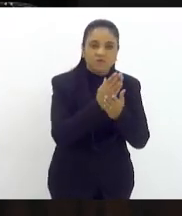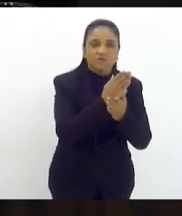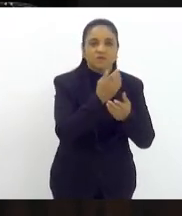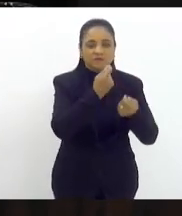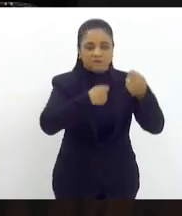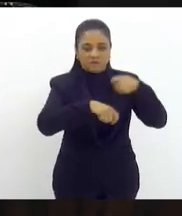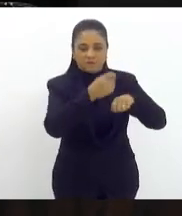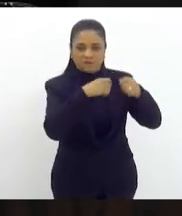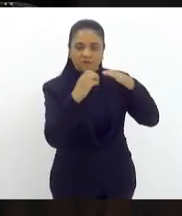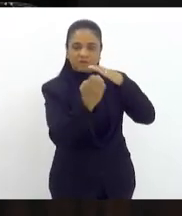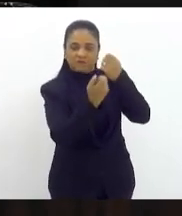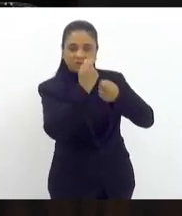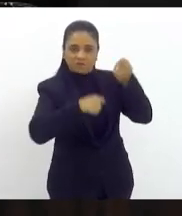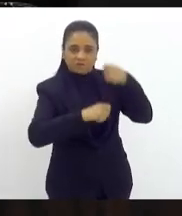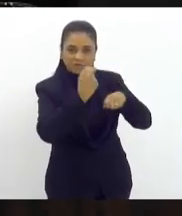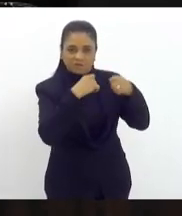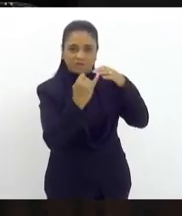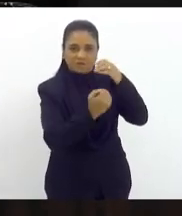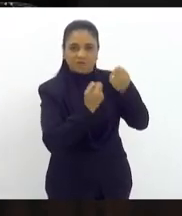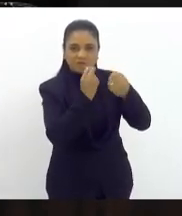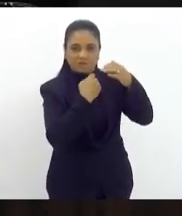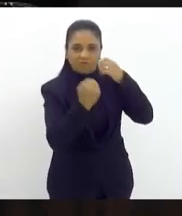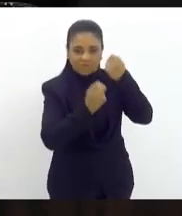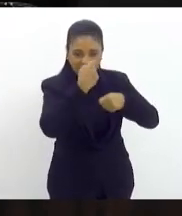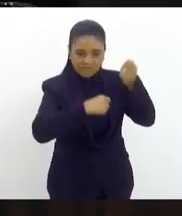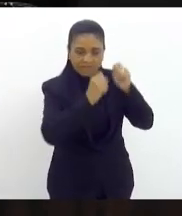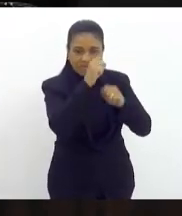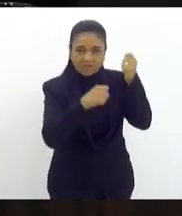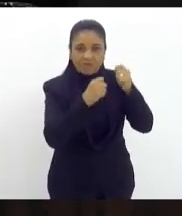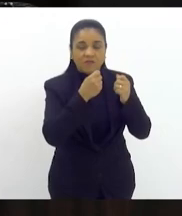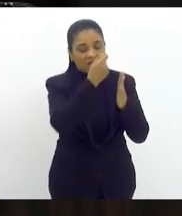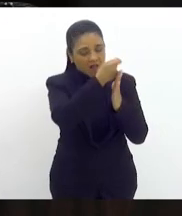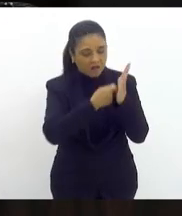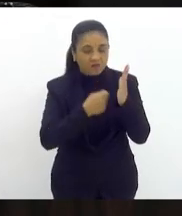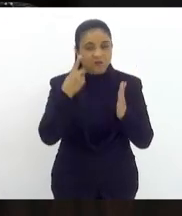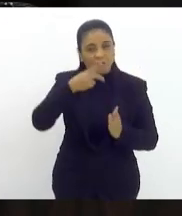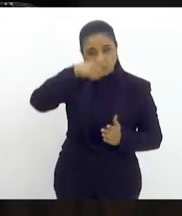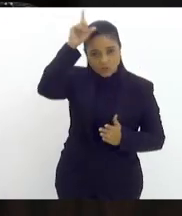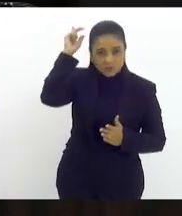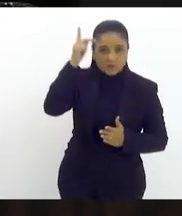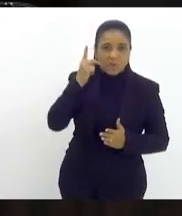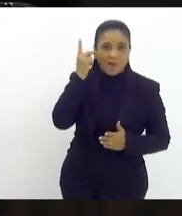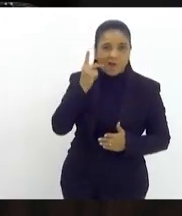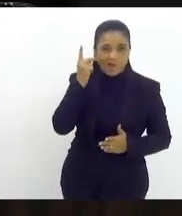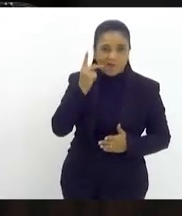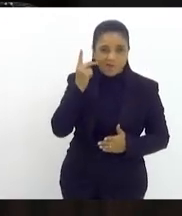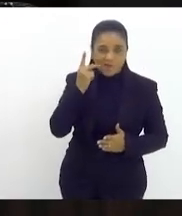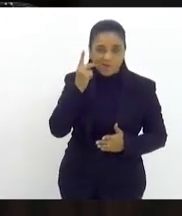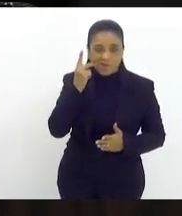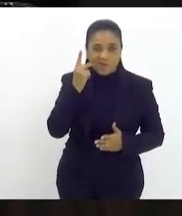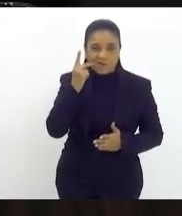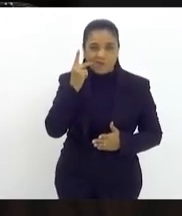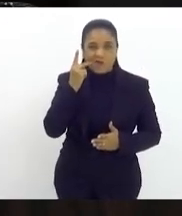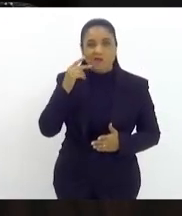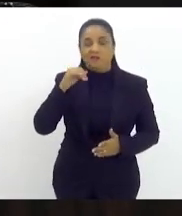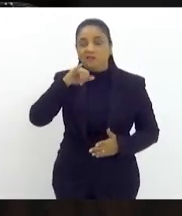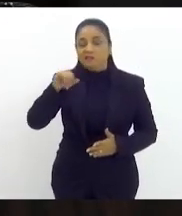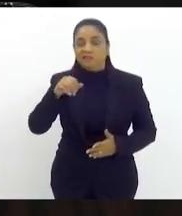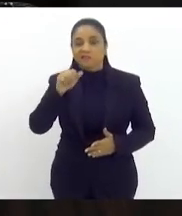indústria e comércio favorável. Relatores, deputado Luiz Paulo, Jânio Mendes,